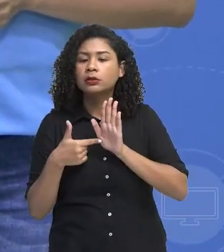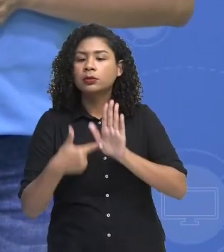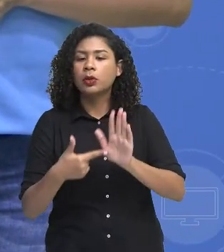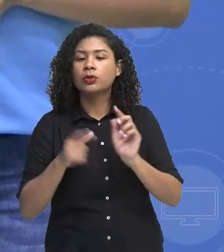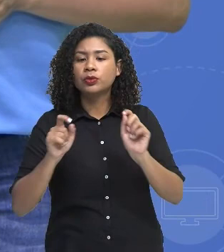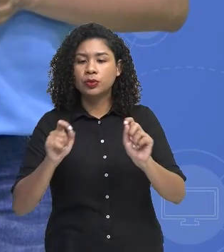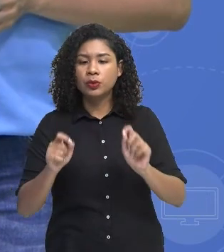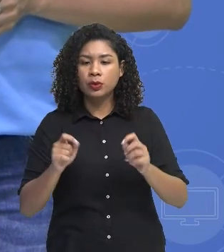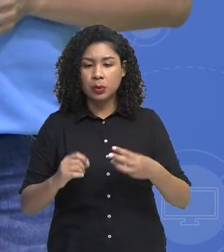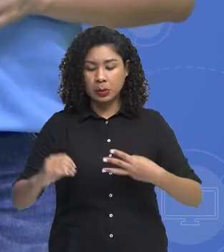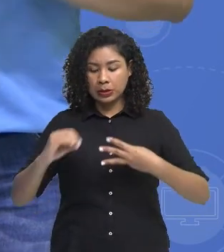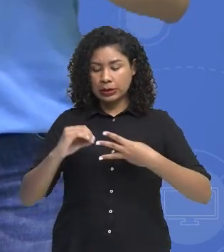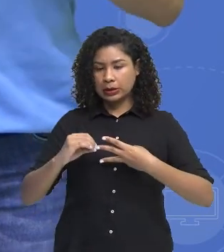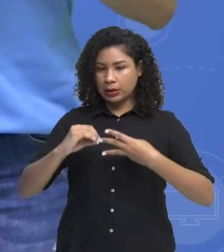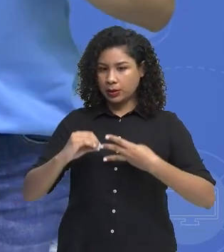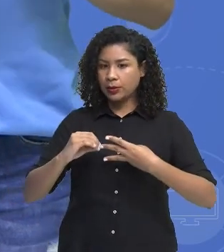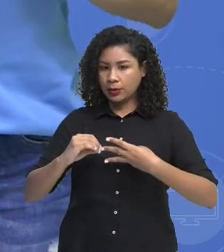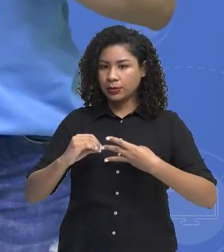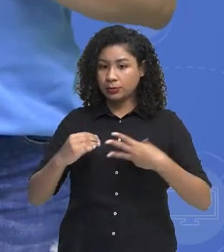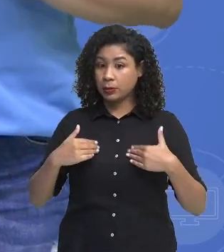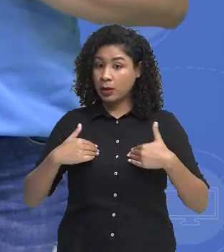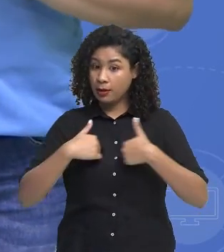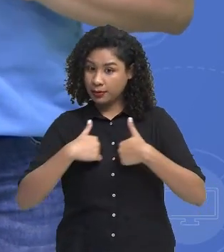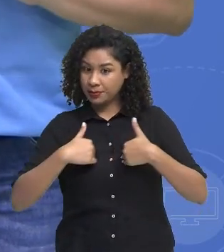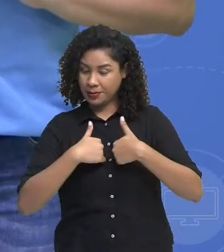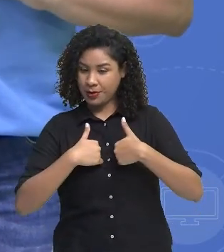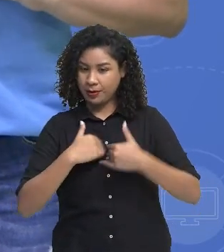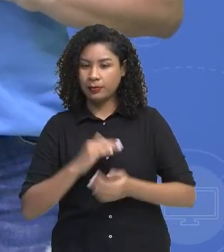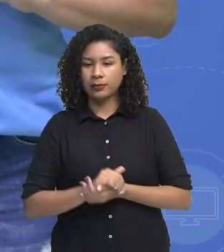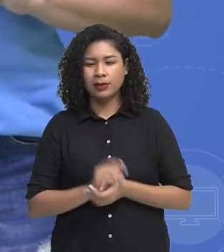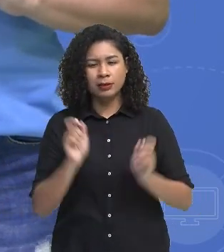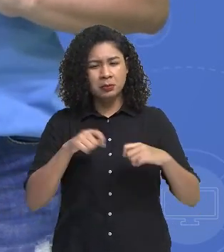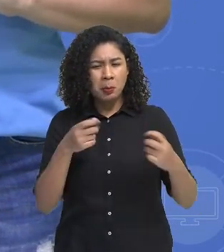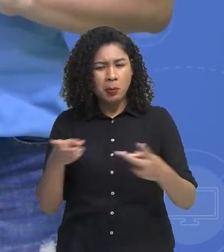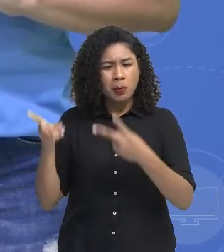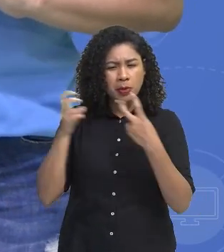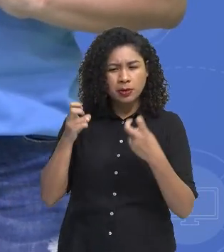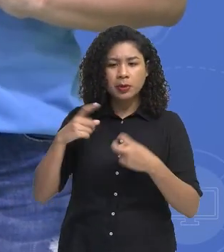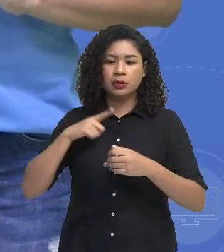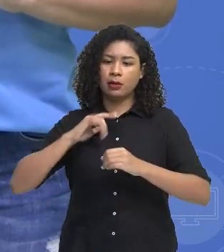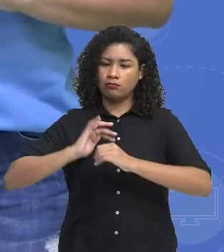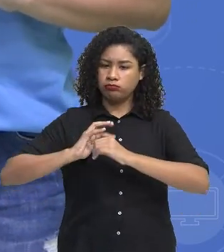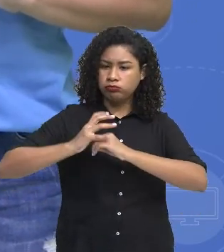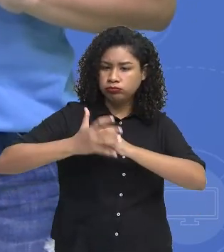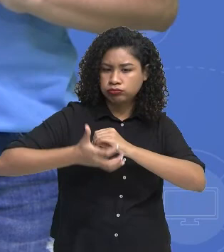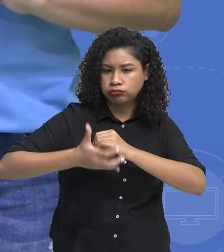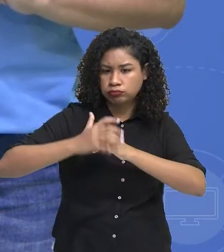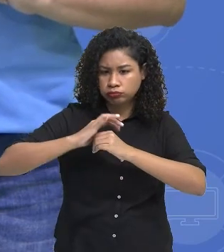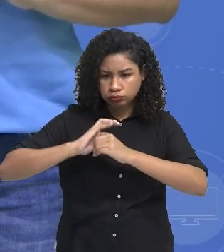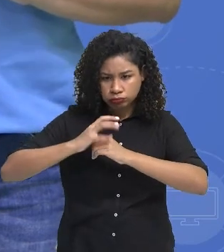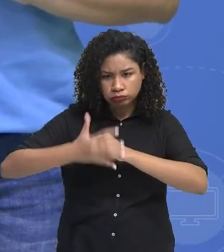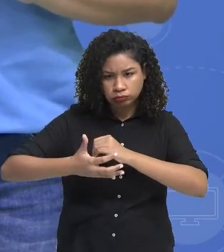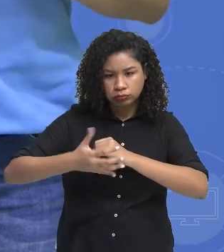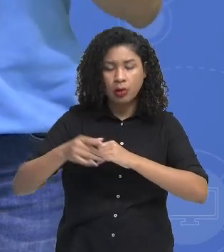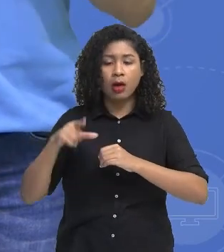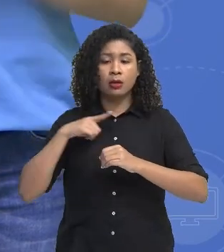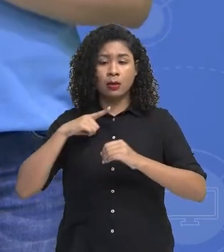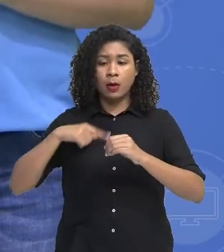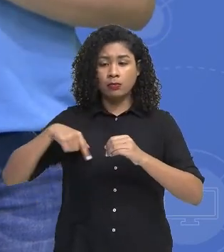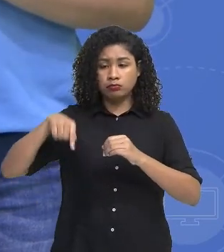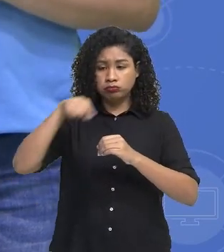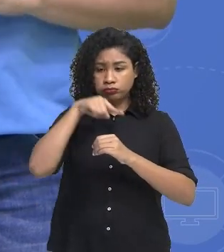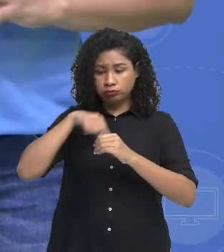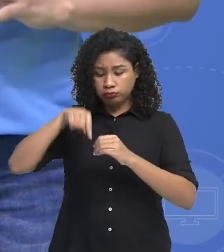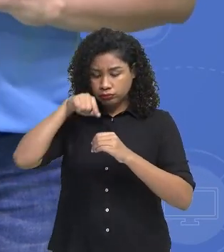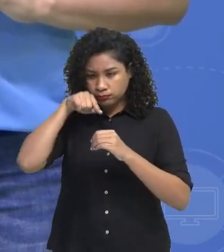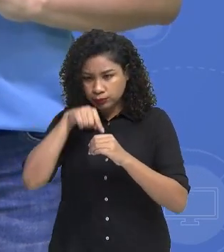gente uma célula animal. Né? Então, o que, que eu observo aqui? Que ela apresenta a sua membrana, apresenta lá no centro o núcleo com o